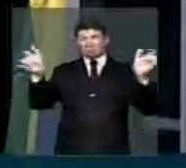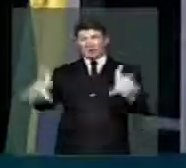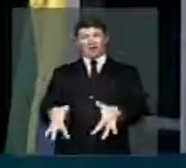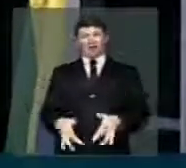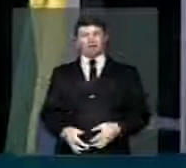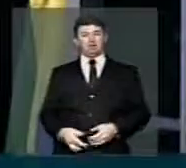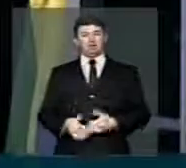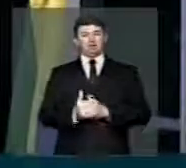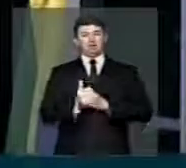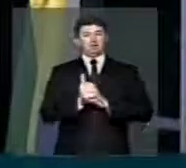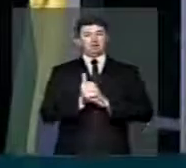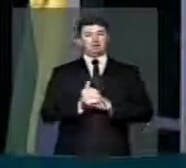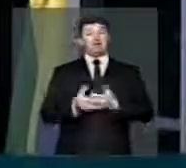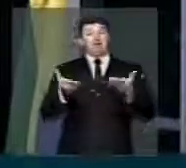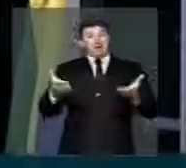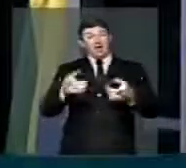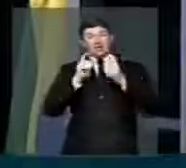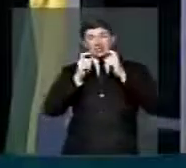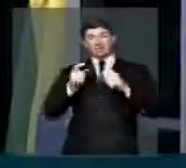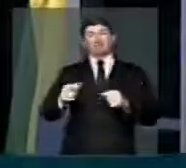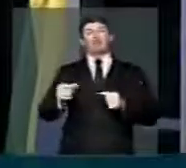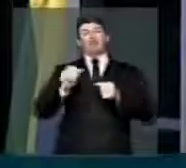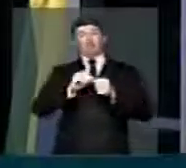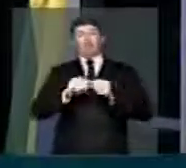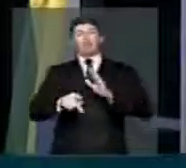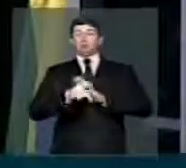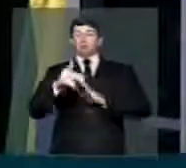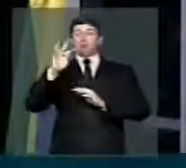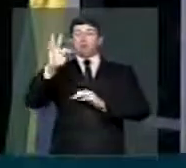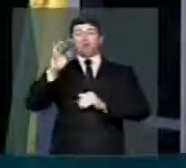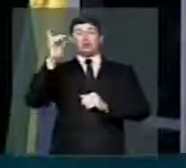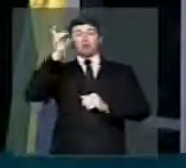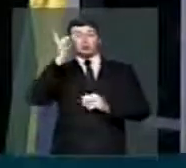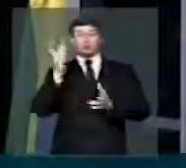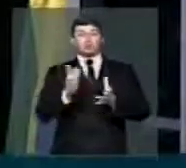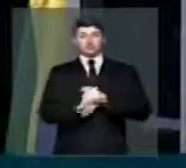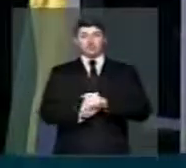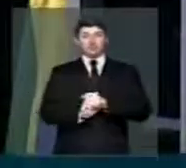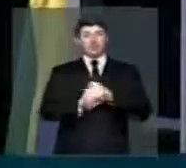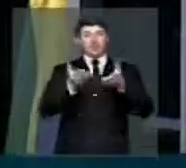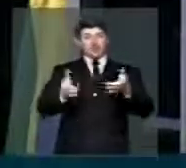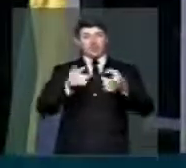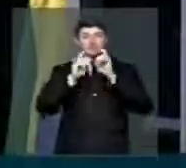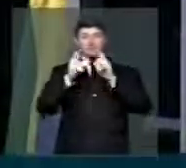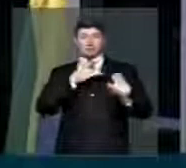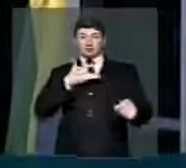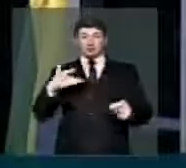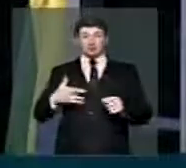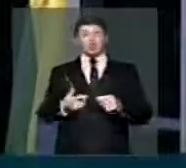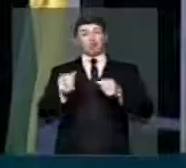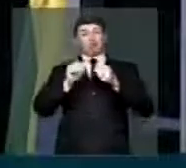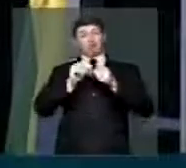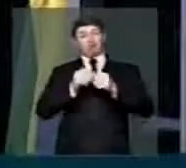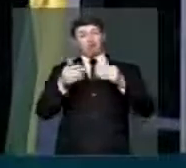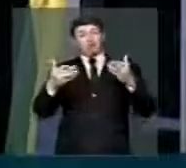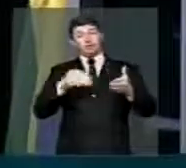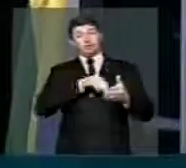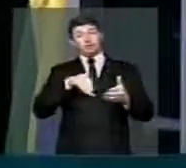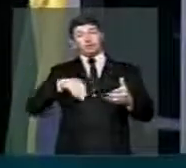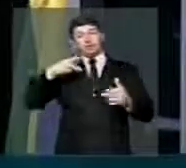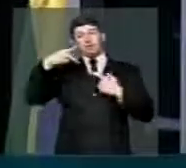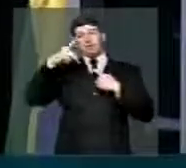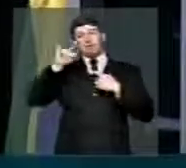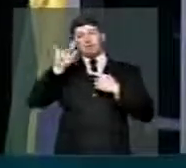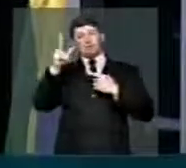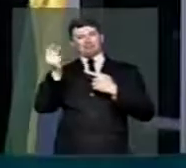que nós assistimos. Esta é a gestão promovida pelo governo Dilma, é essa gestão de saúde que foi promovida pelo ministro